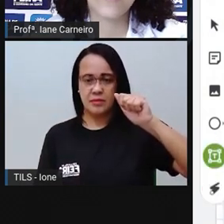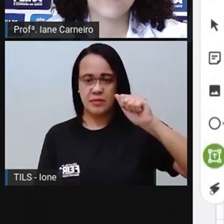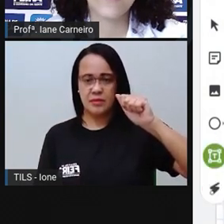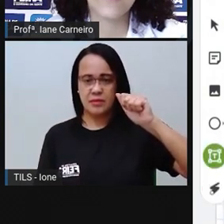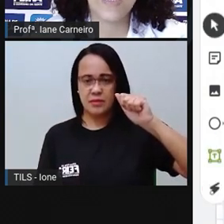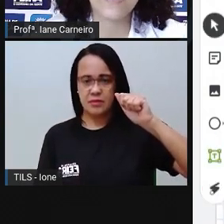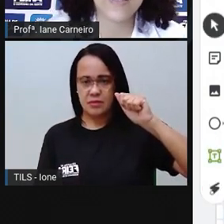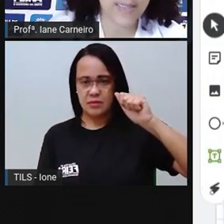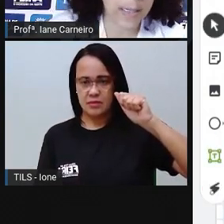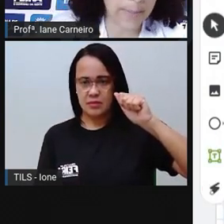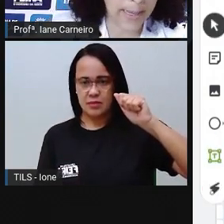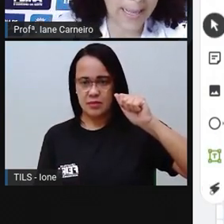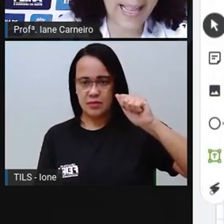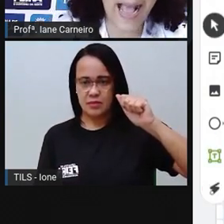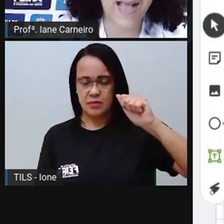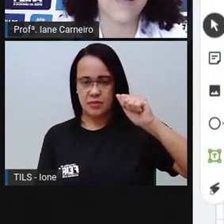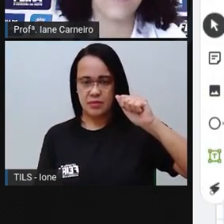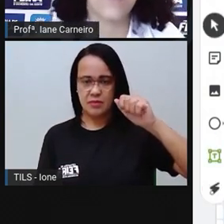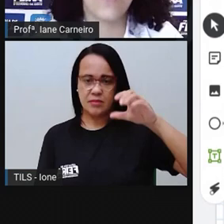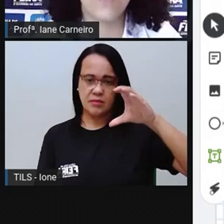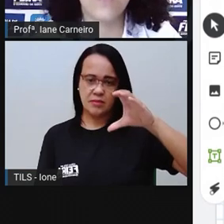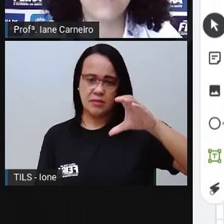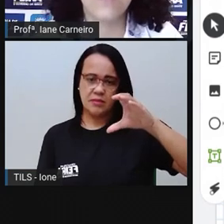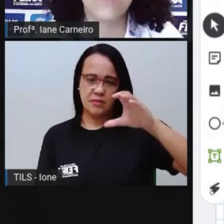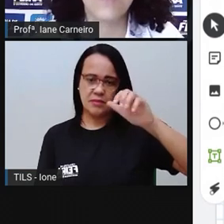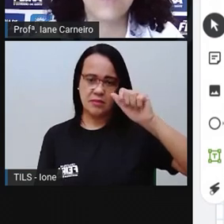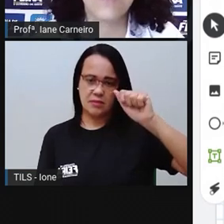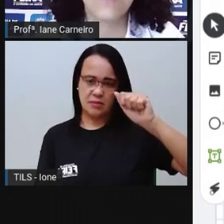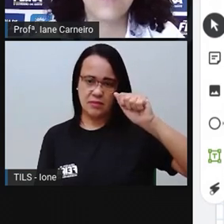colocar aqui a sílaba K, ó.